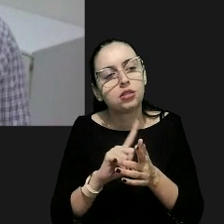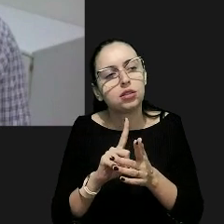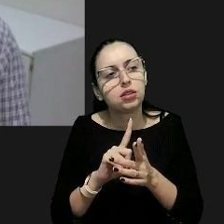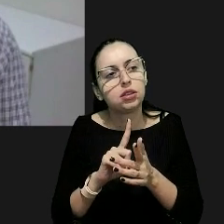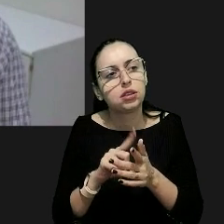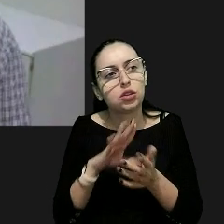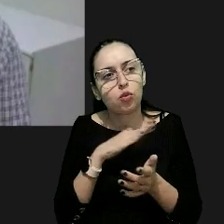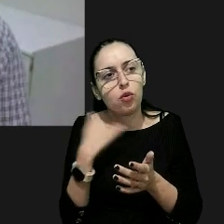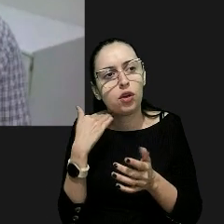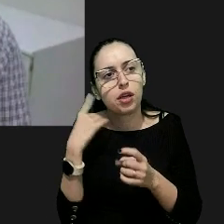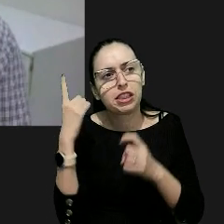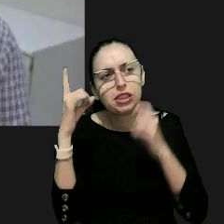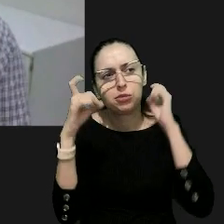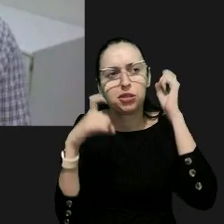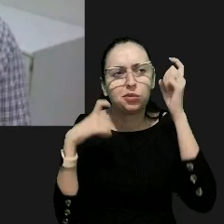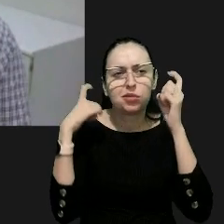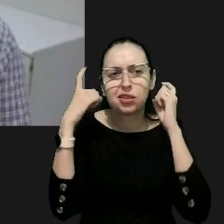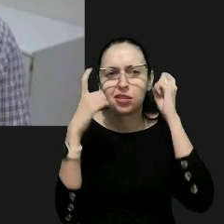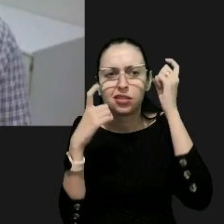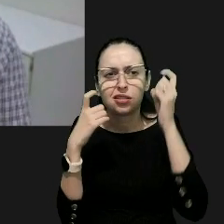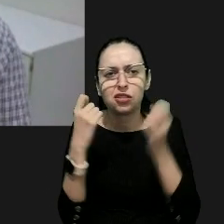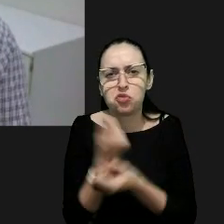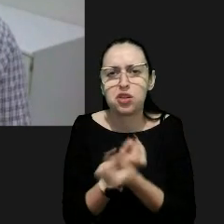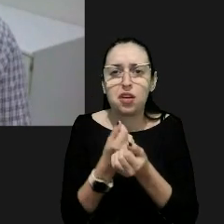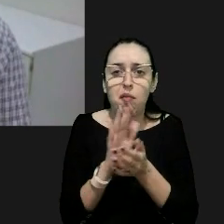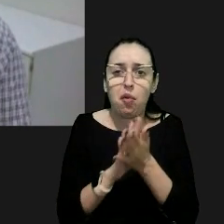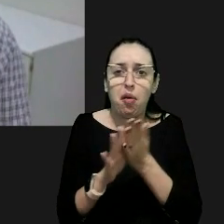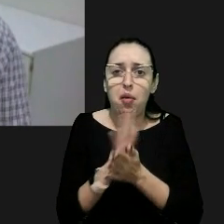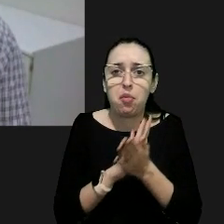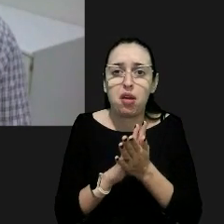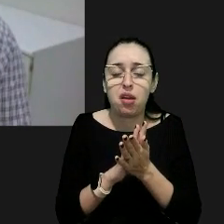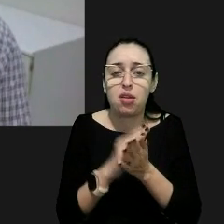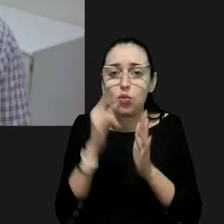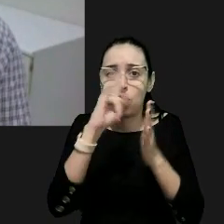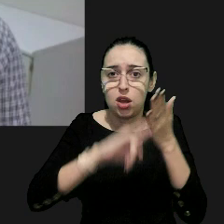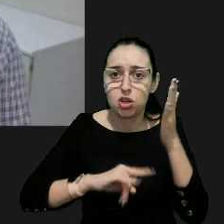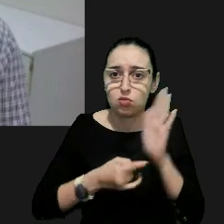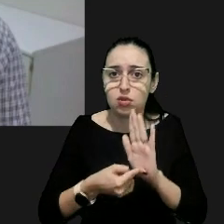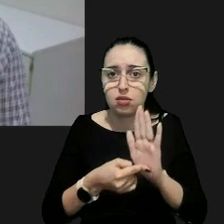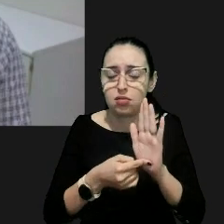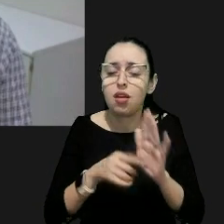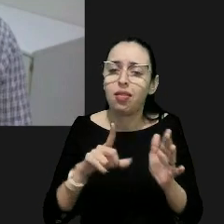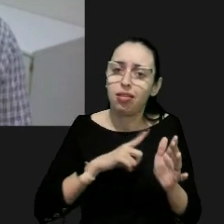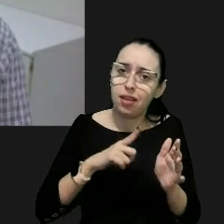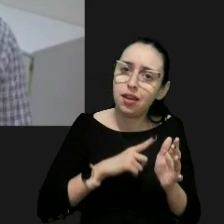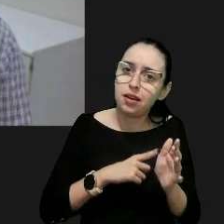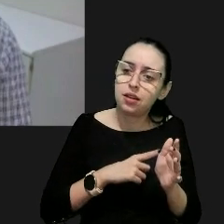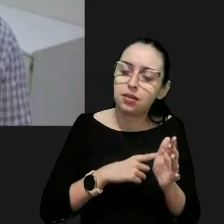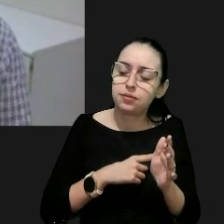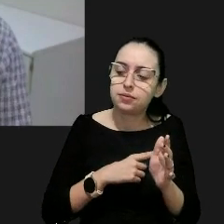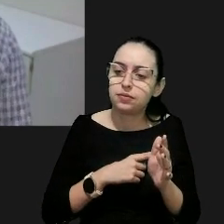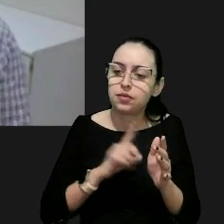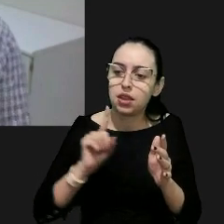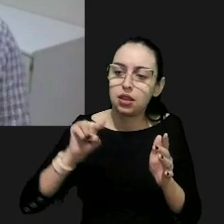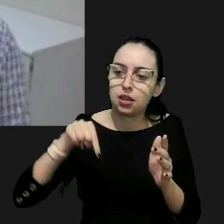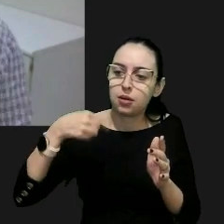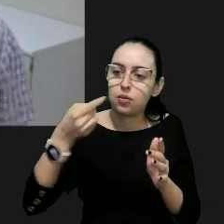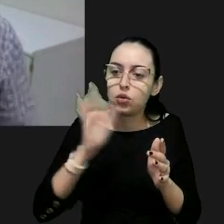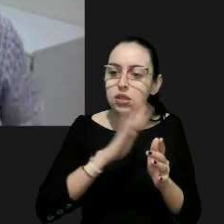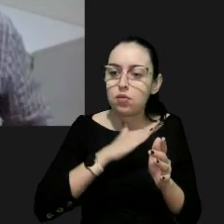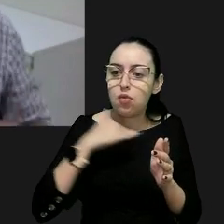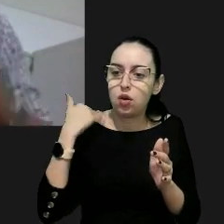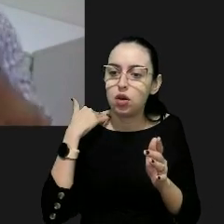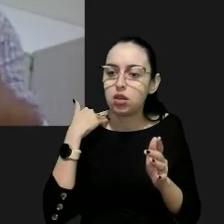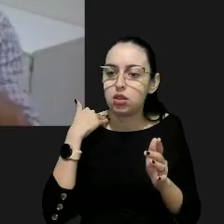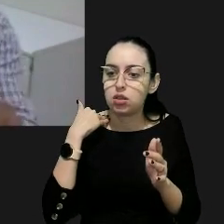que ela, e antes dela falecer, ela estava preocupada, ela falou, ai, meu dinheiro está acabando, não sei o que, eu falei, não, tia, ainda tem, ela me mostrou o extrato dela, eu falei, não, tia, tem aqui e